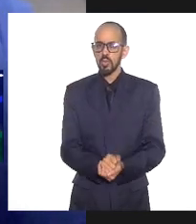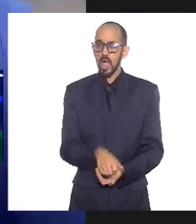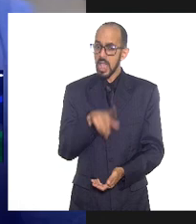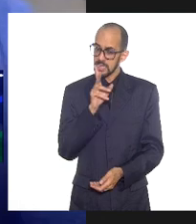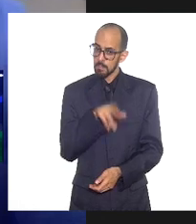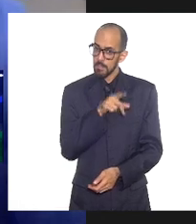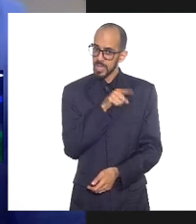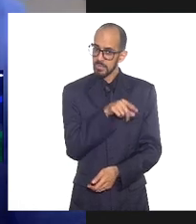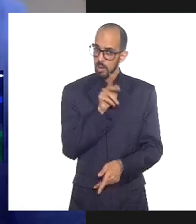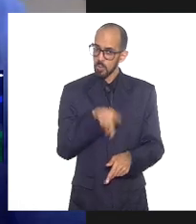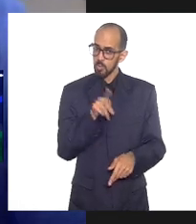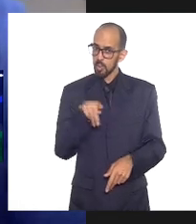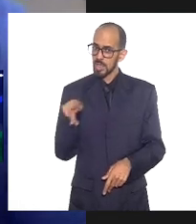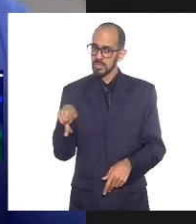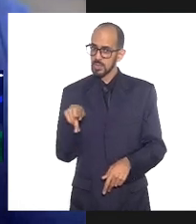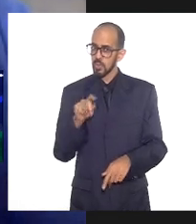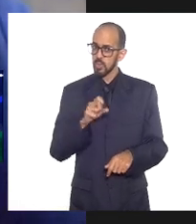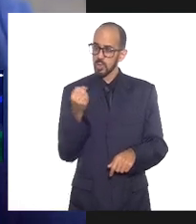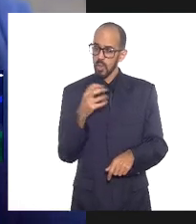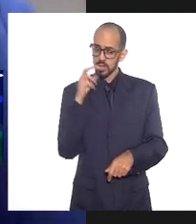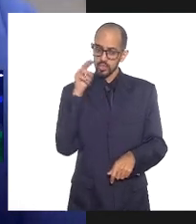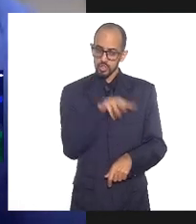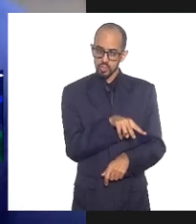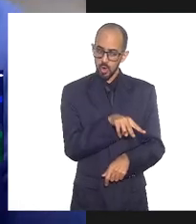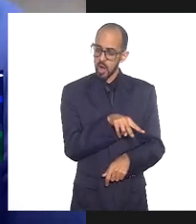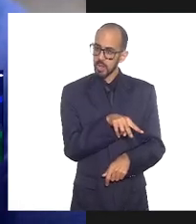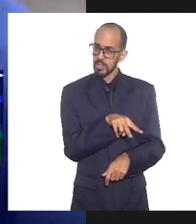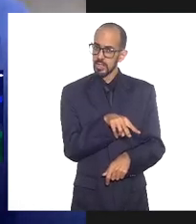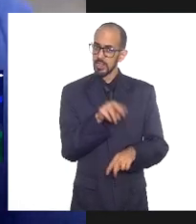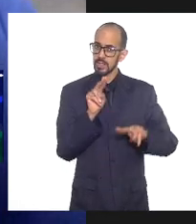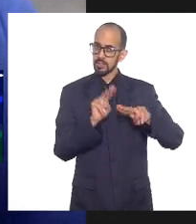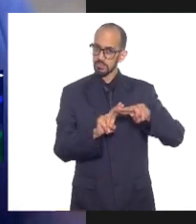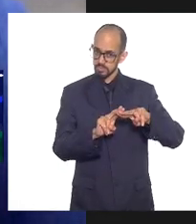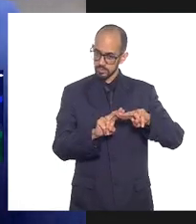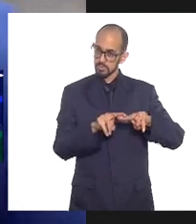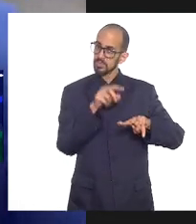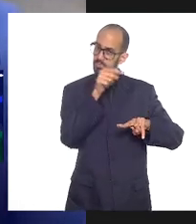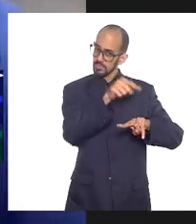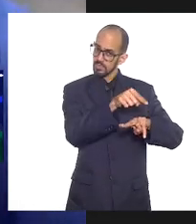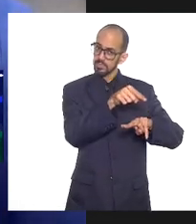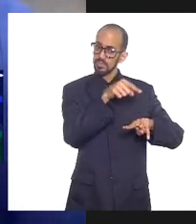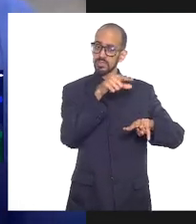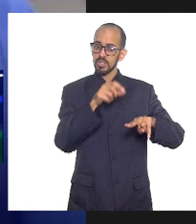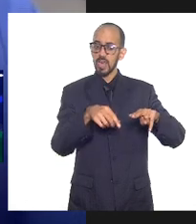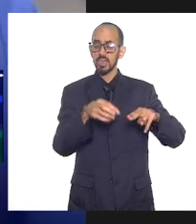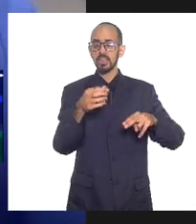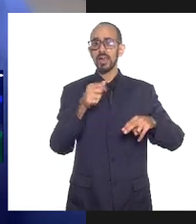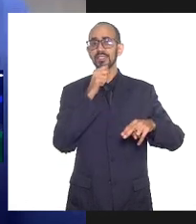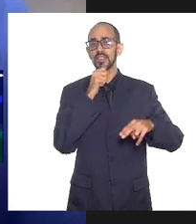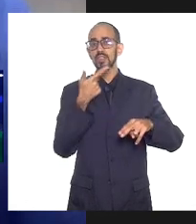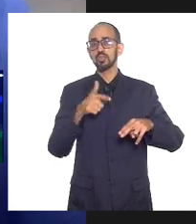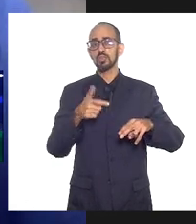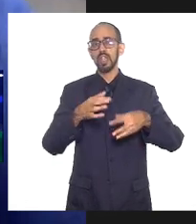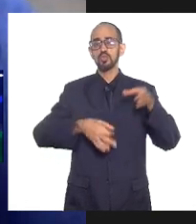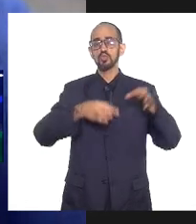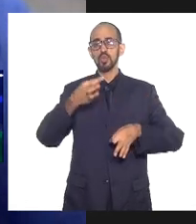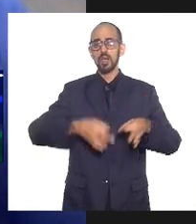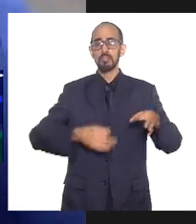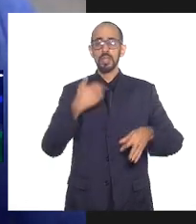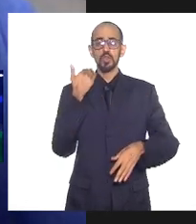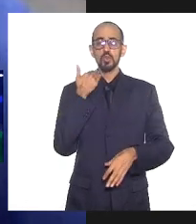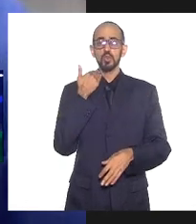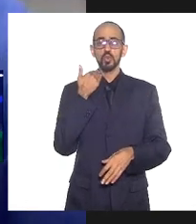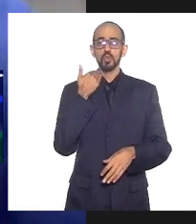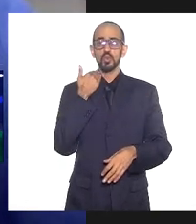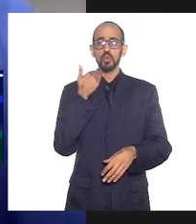mesma população que, quando olhamos dentro do cárcere, que estão lá sem julgamento, inclusive, porque